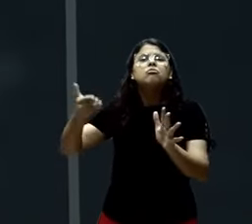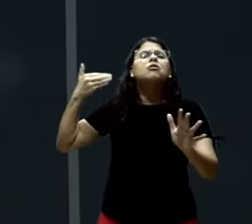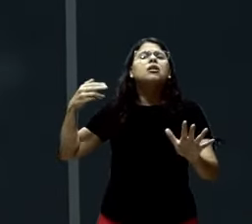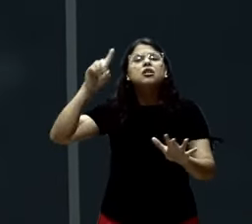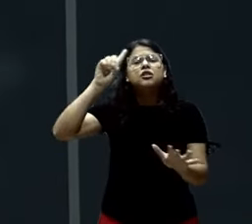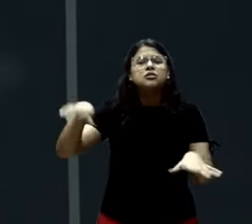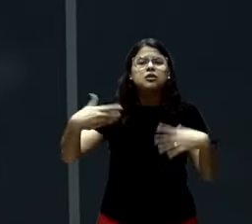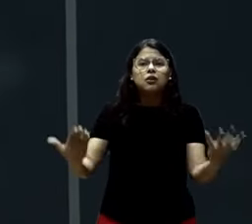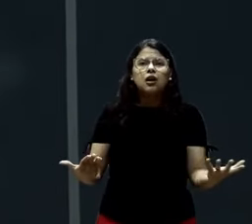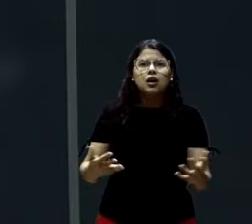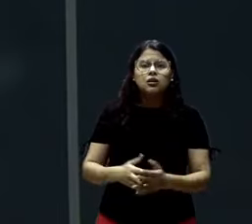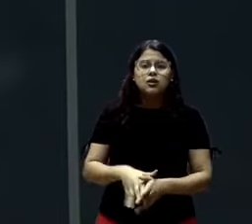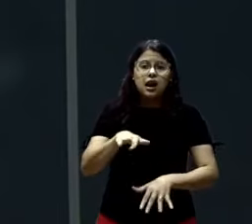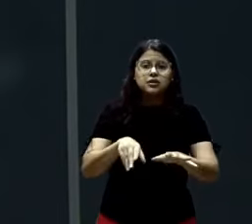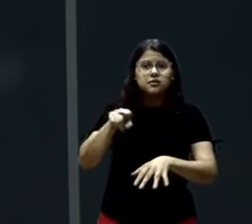que o seu filho está dormindo